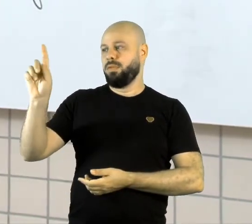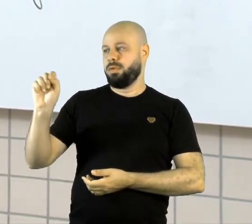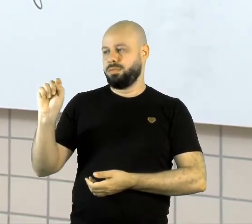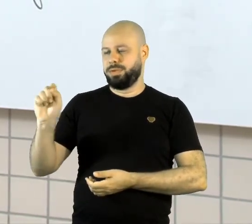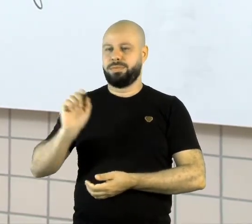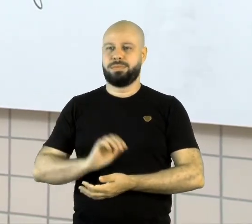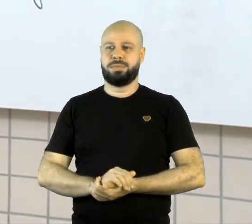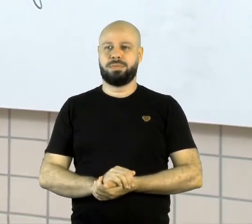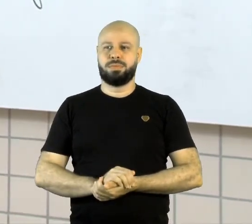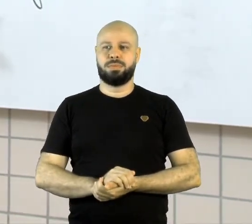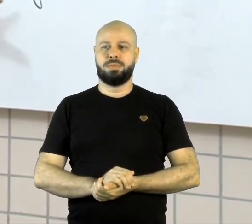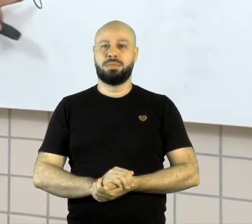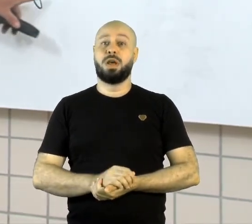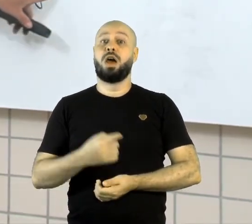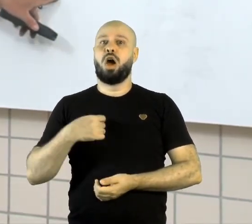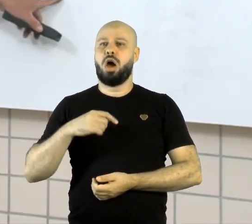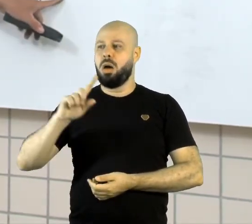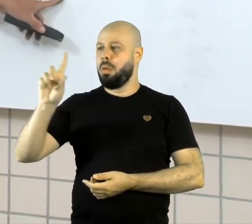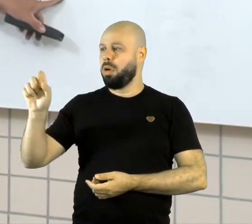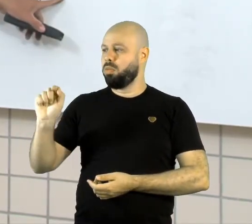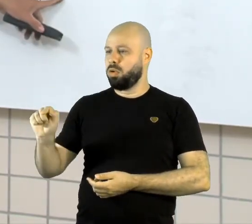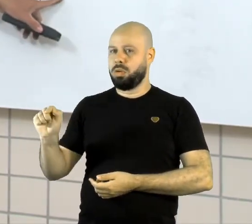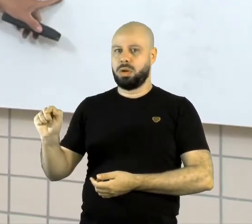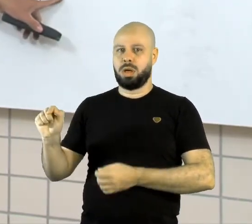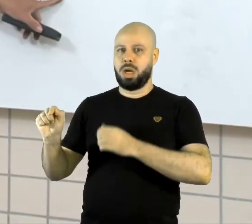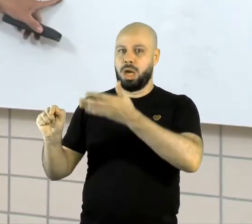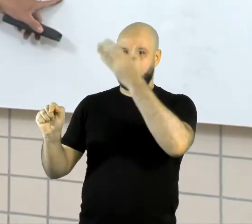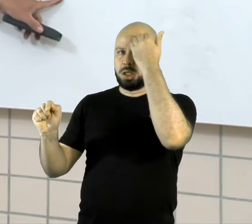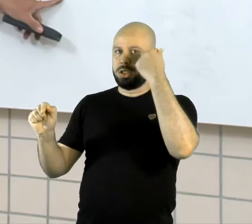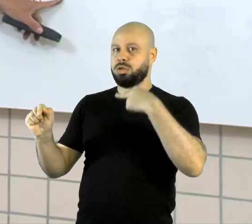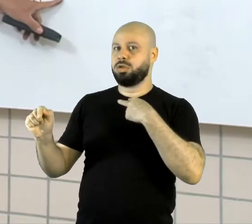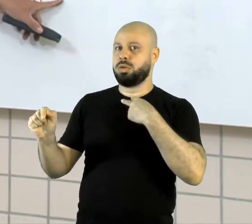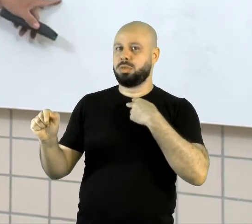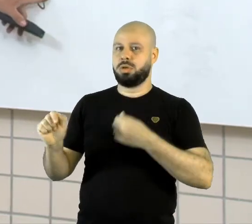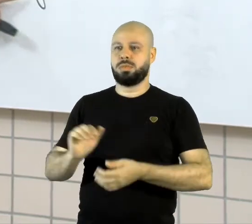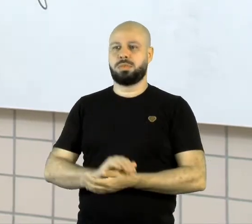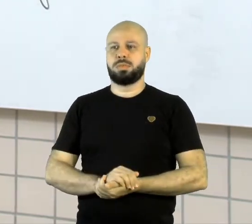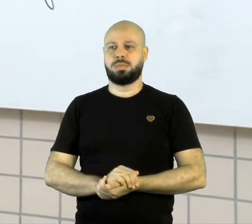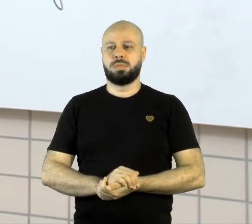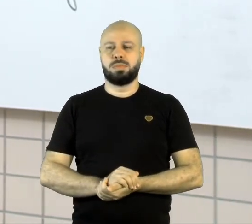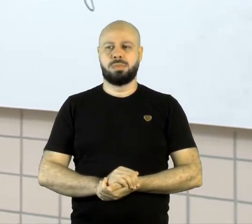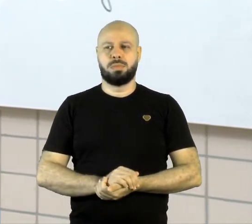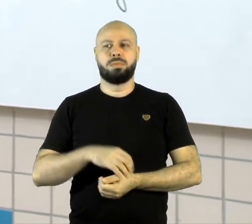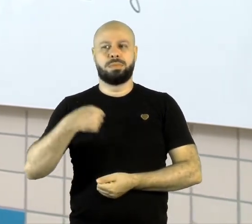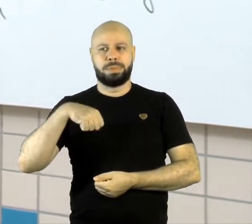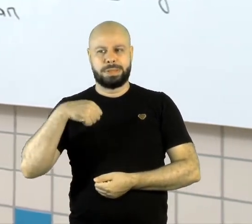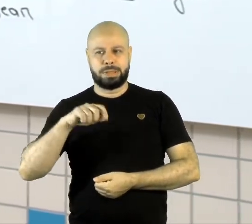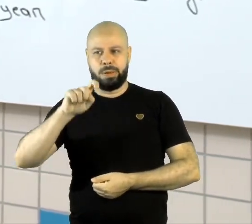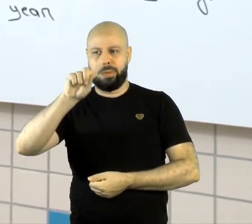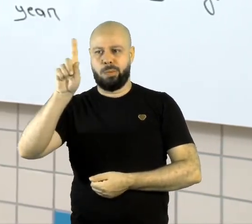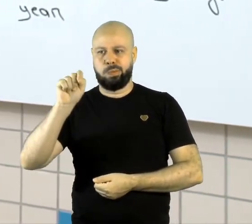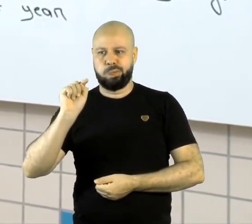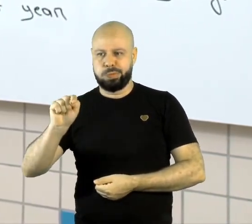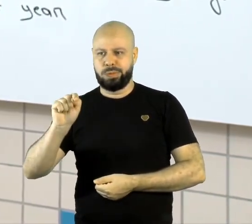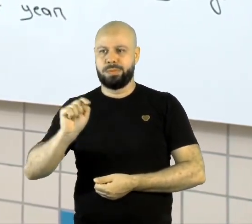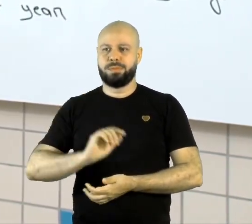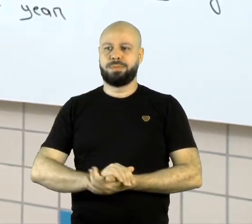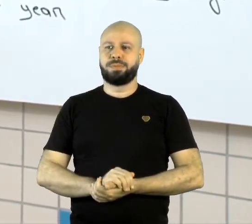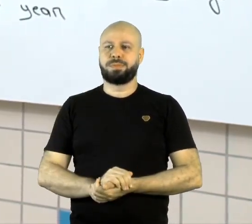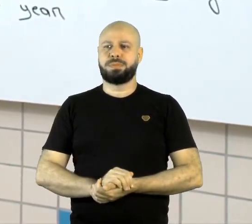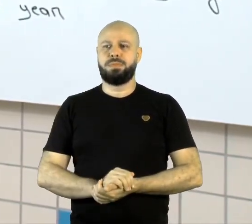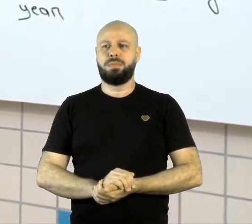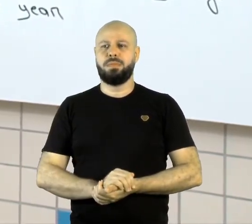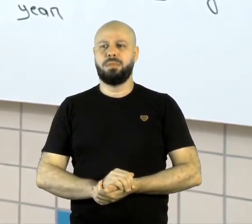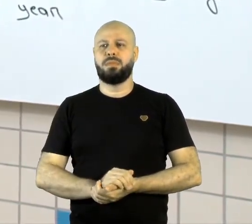I can't forget about this. Tá? Não posso esquecer. Você não pode esquecer a interrogação, certo? Porque aqui, quando